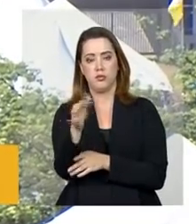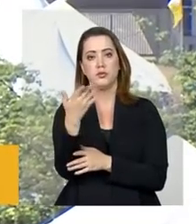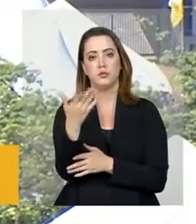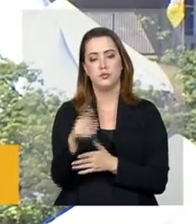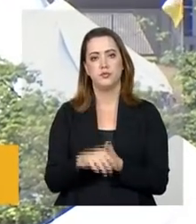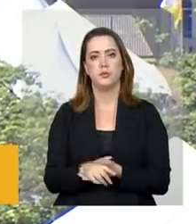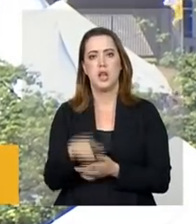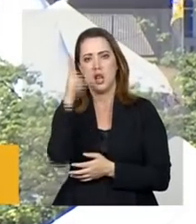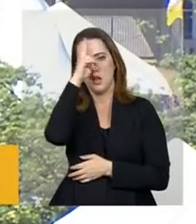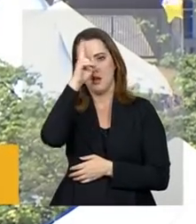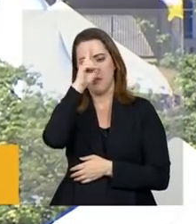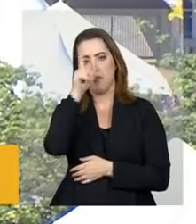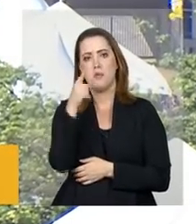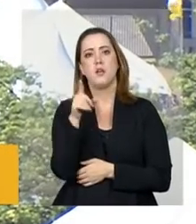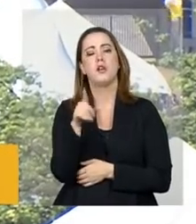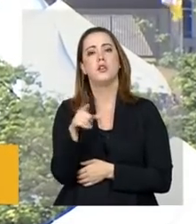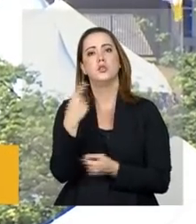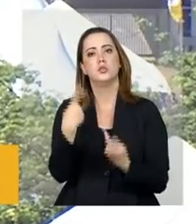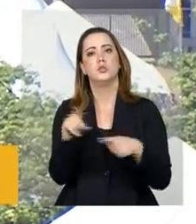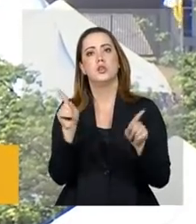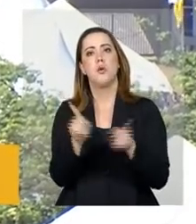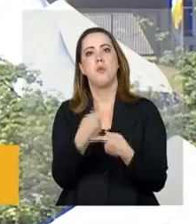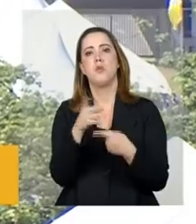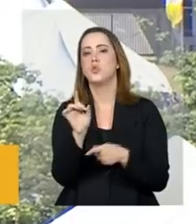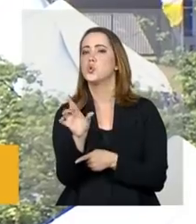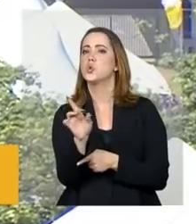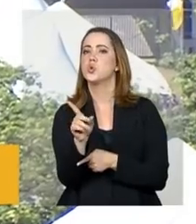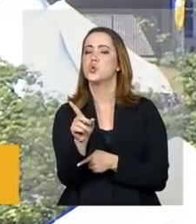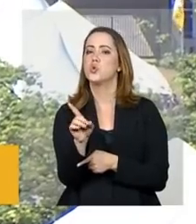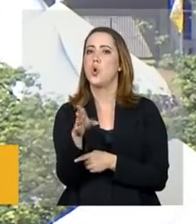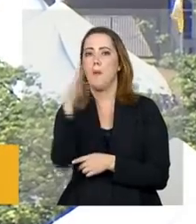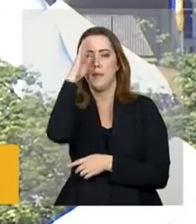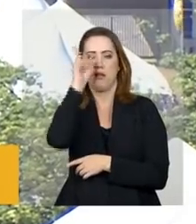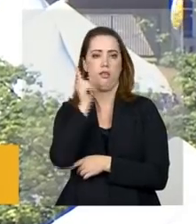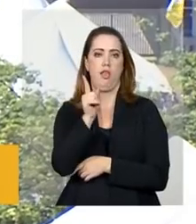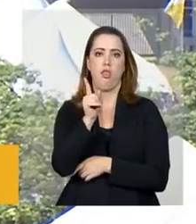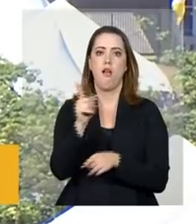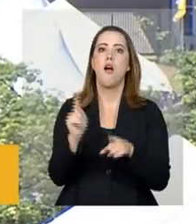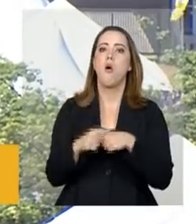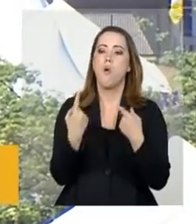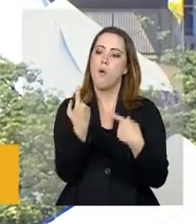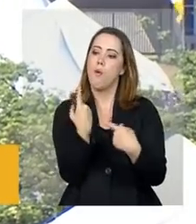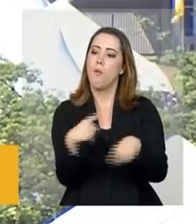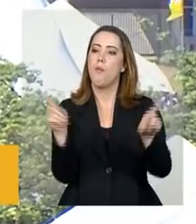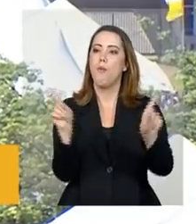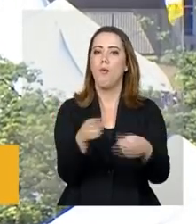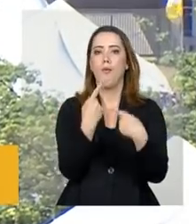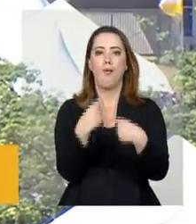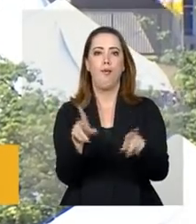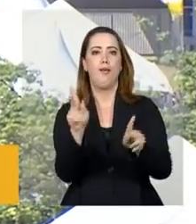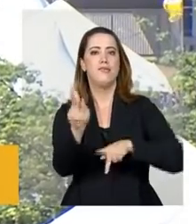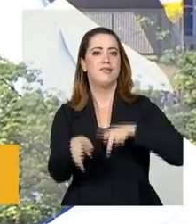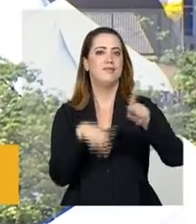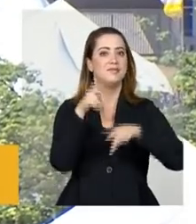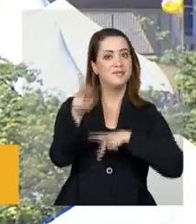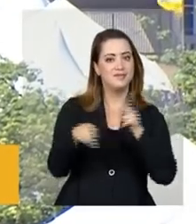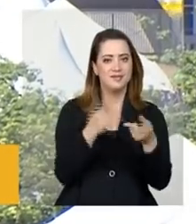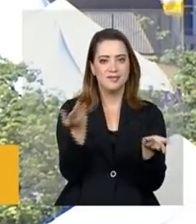Lembrando que a banda não toca só música militar, né? Agora eles estão tocando música, executando músicas populares, né?